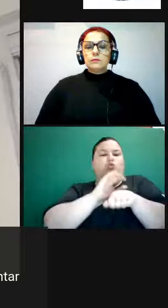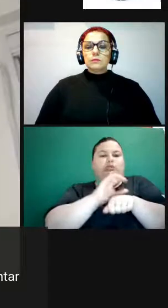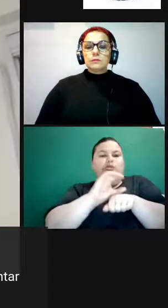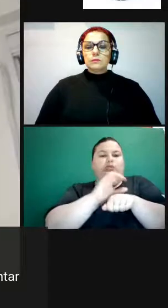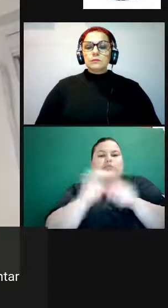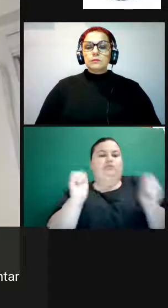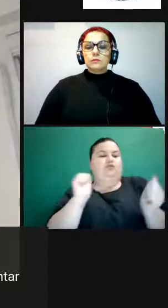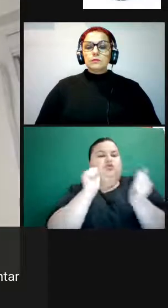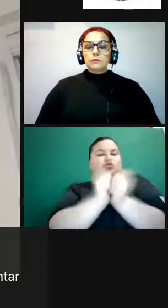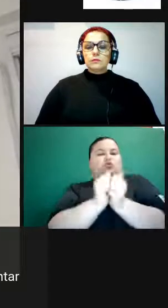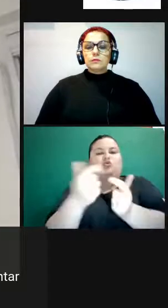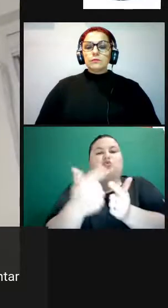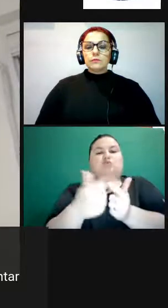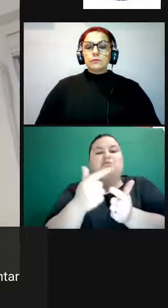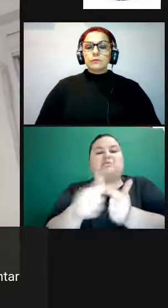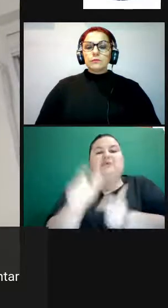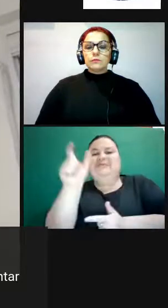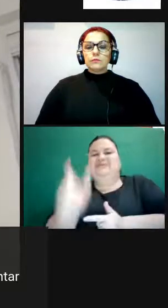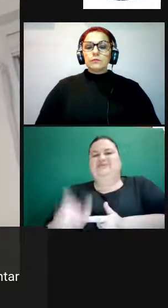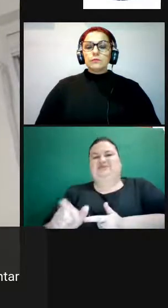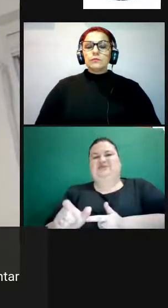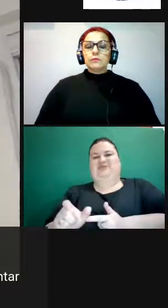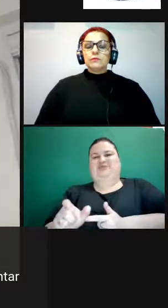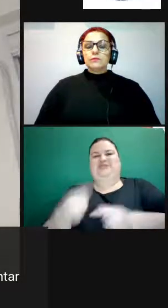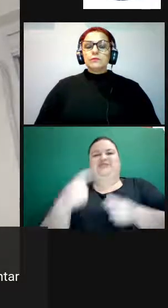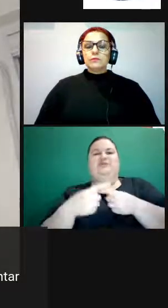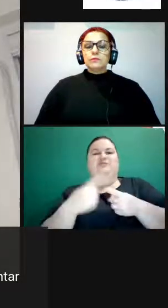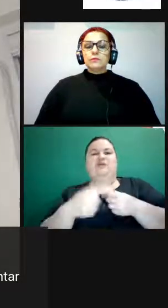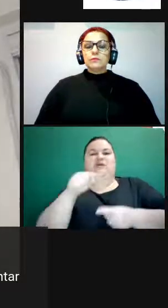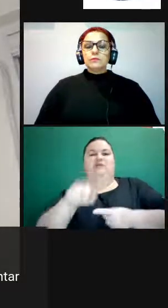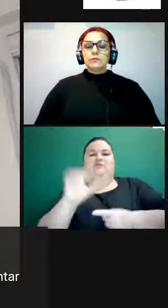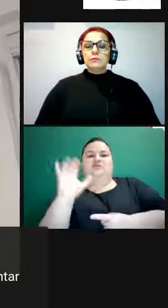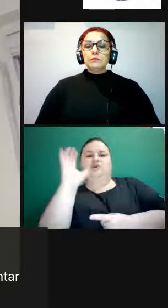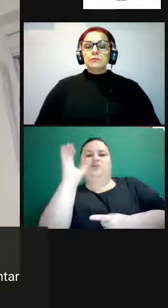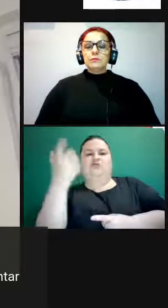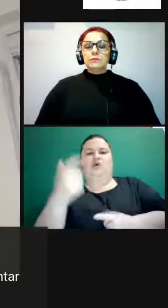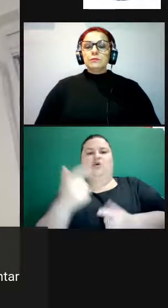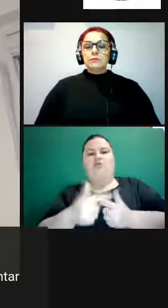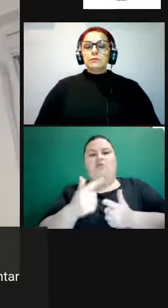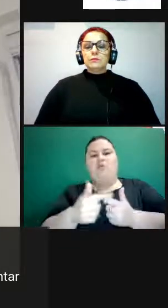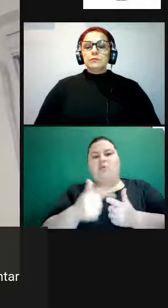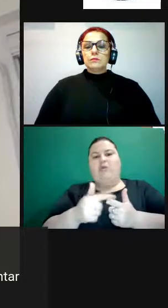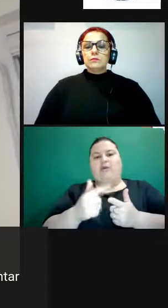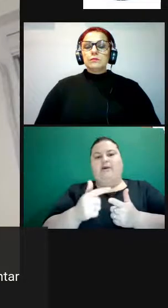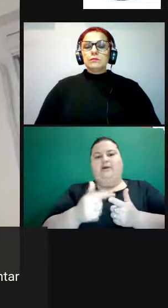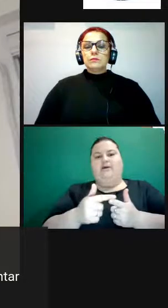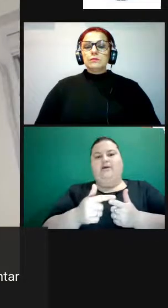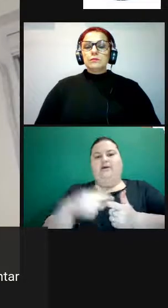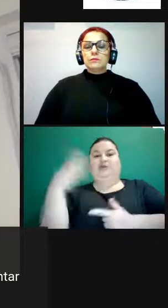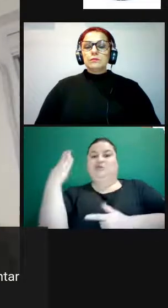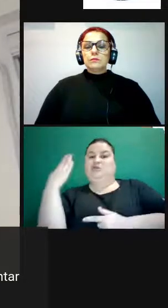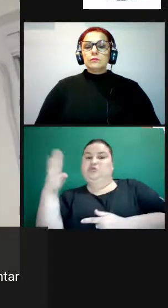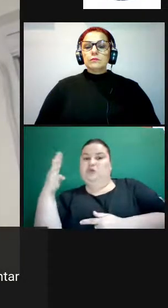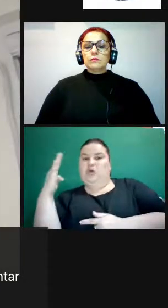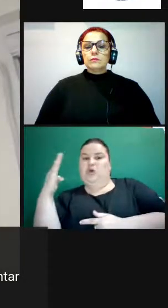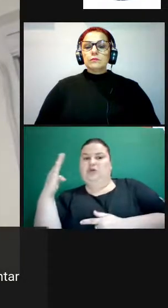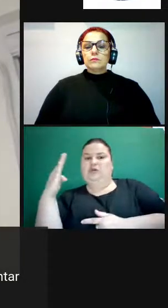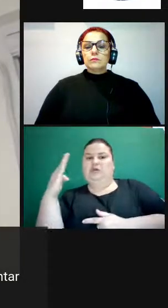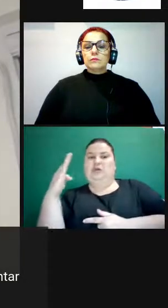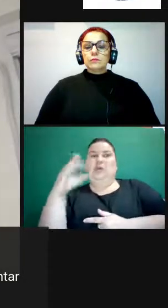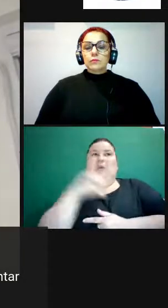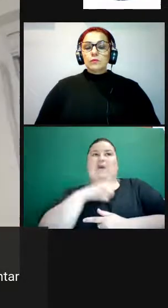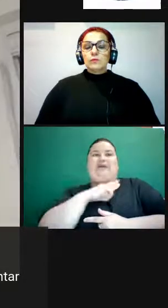das pessoas por que isso vai resolver um grande problema que tem na nossa classe há muito tempo que a empregabilidade os biólogos têm uma pouca